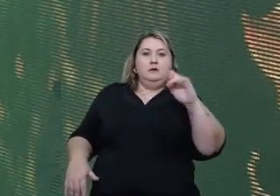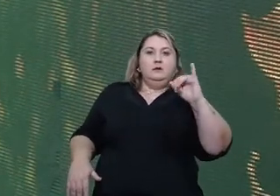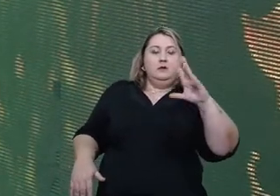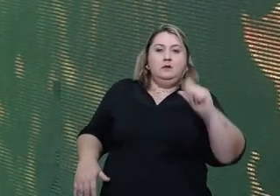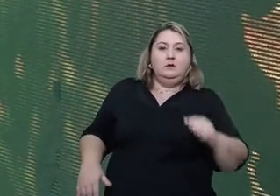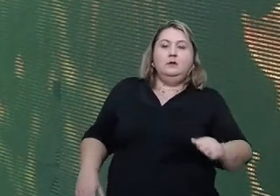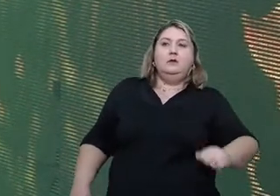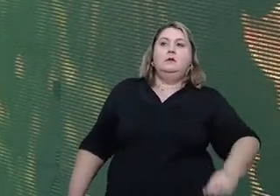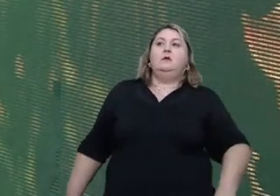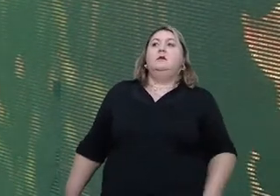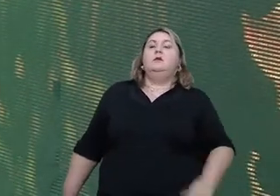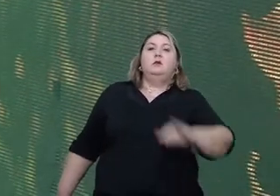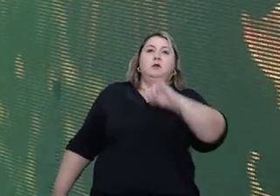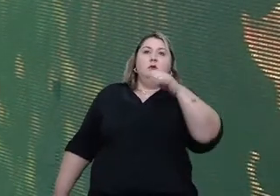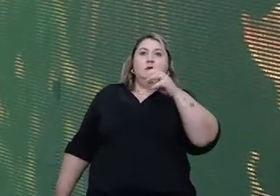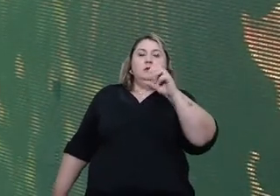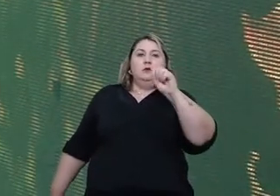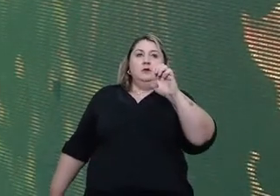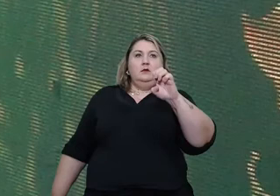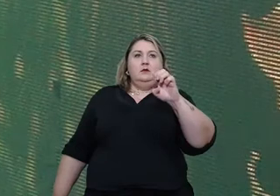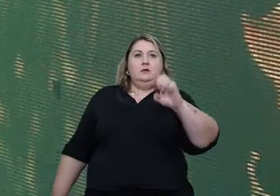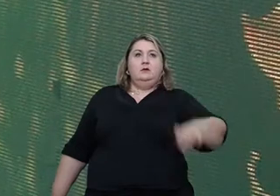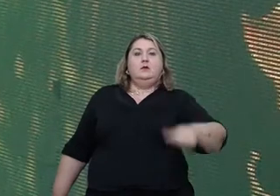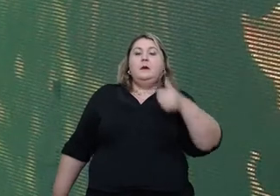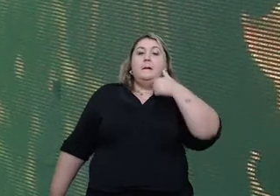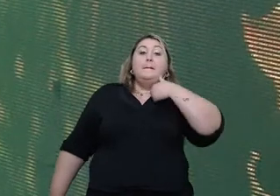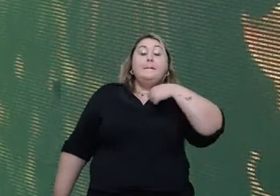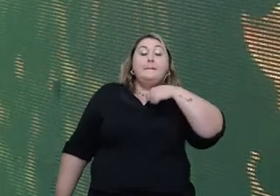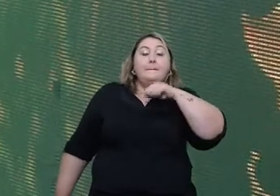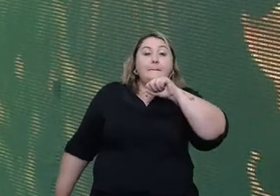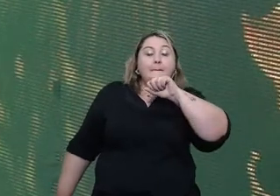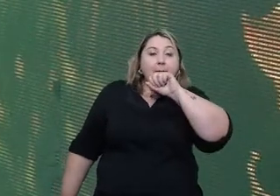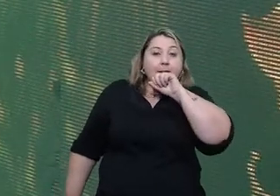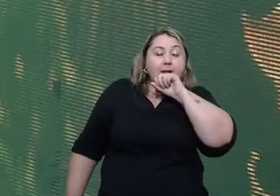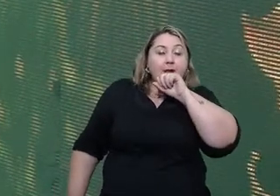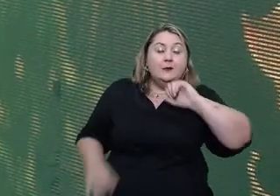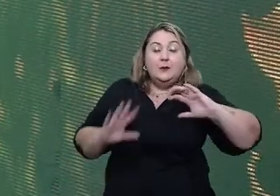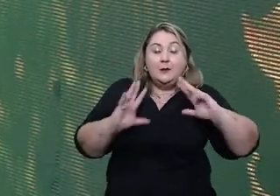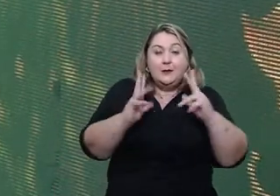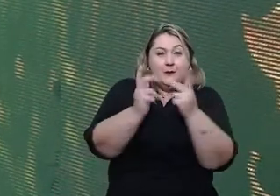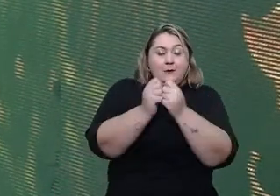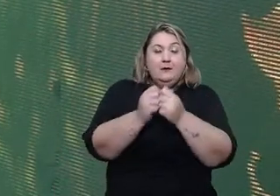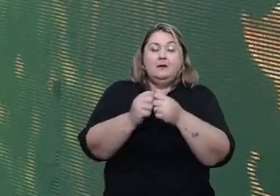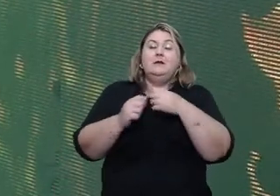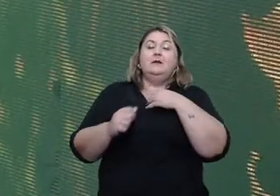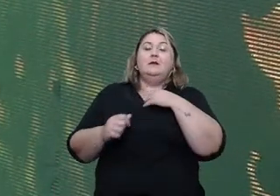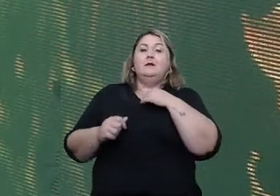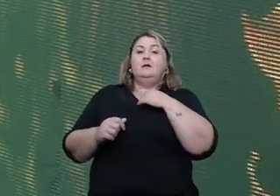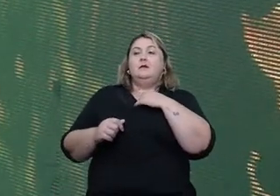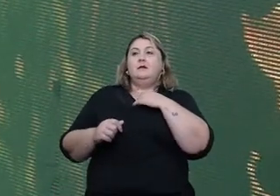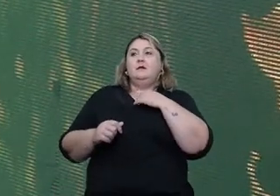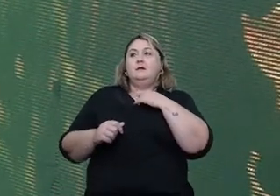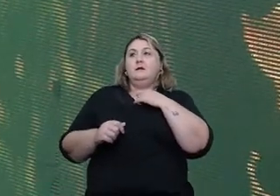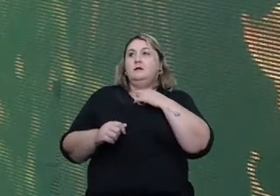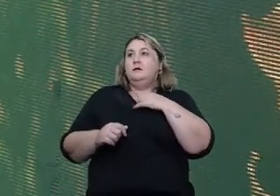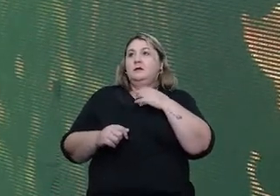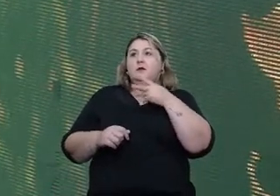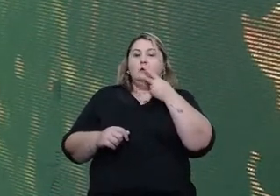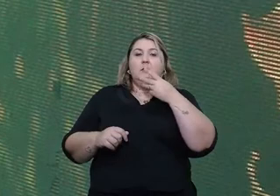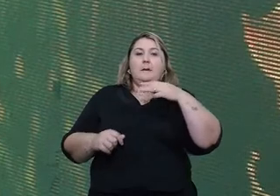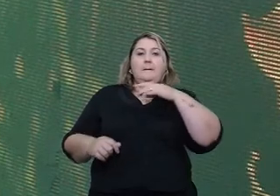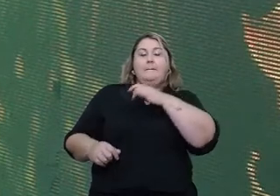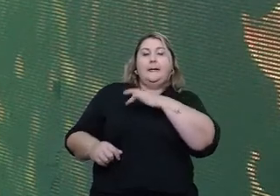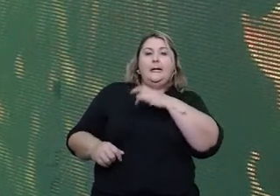Gabriela, Gisele, o José Eduardo, parabéns às mães desse mês, parabéns a todas vocês, mães. Camila, toca